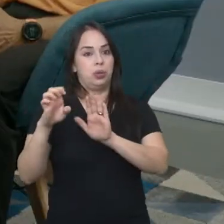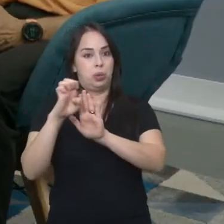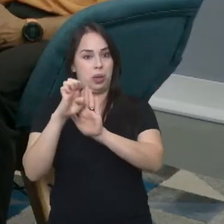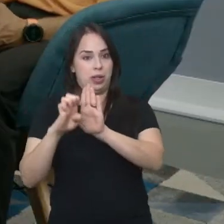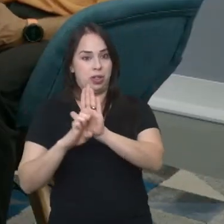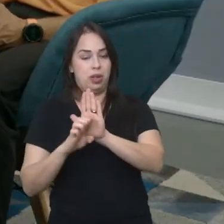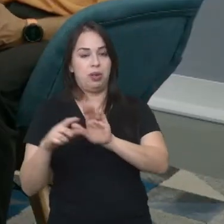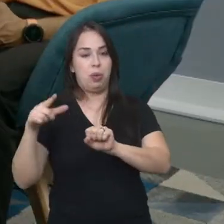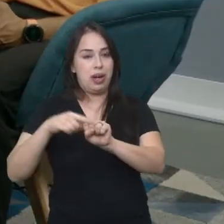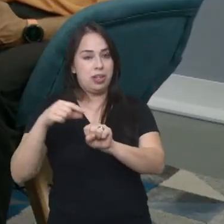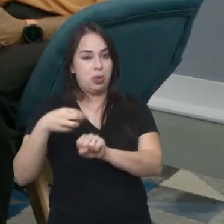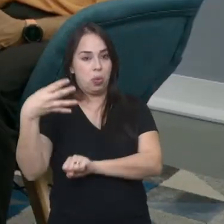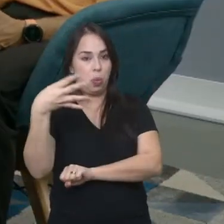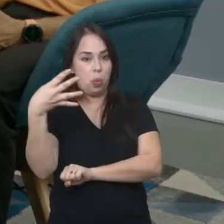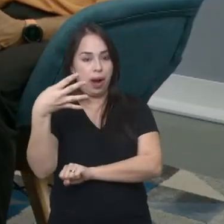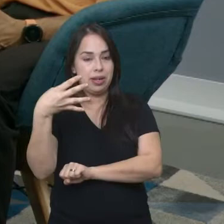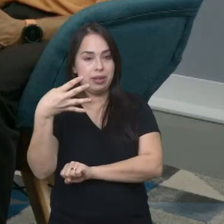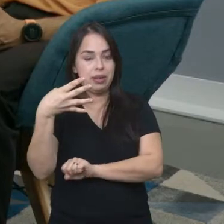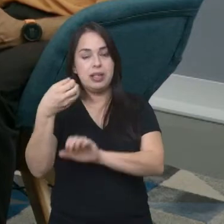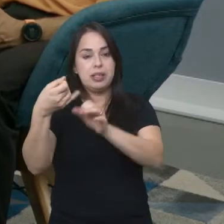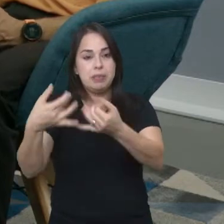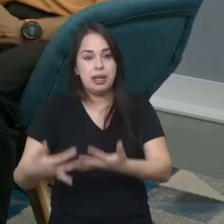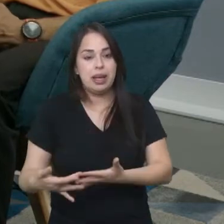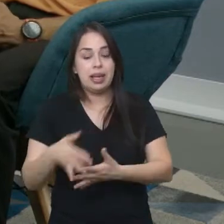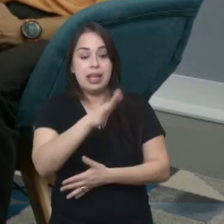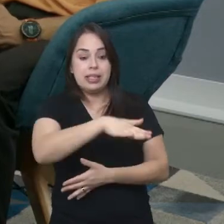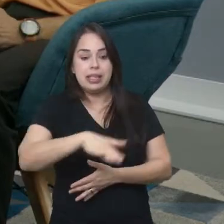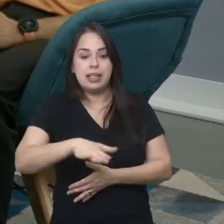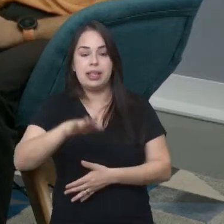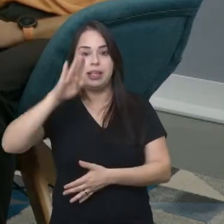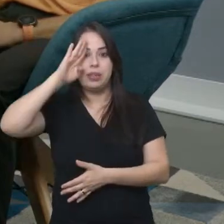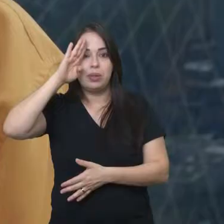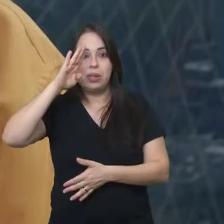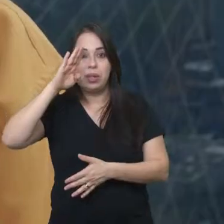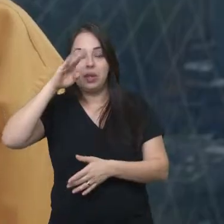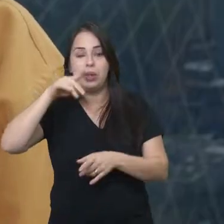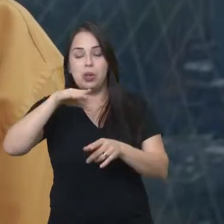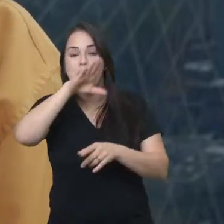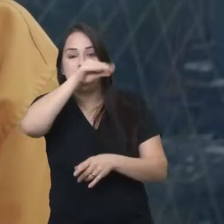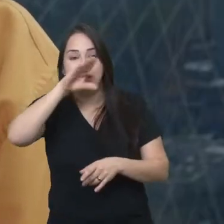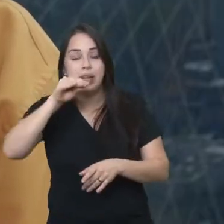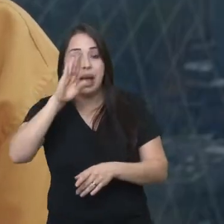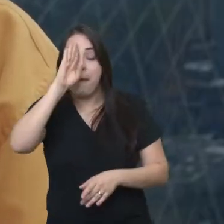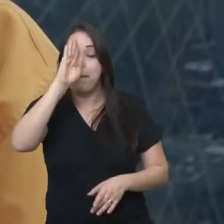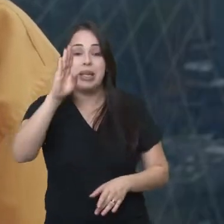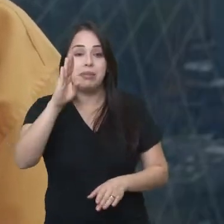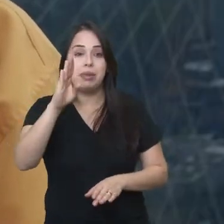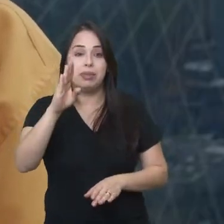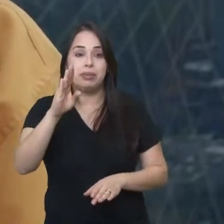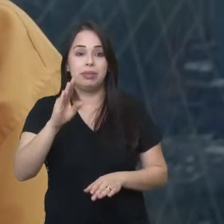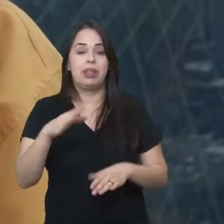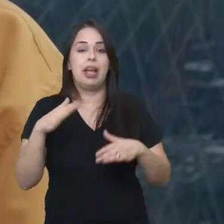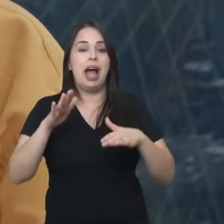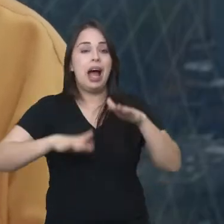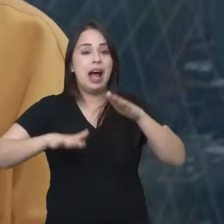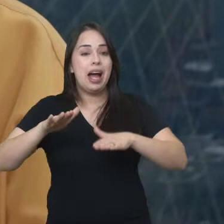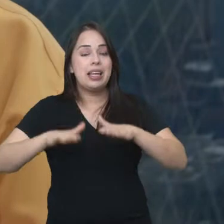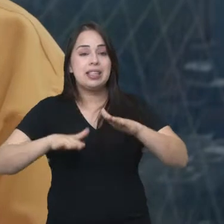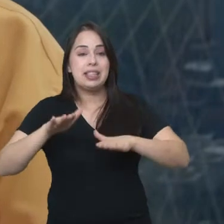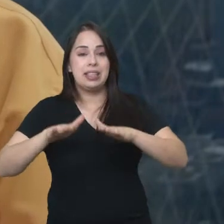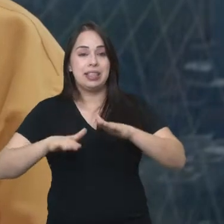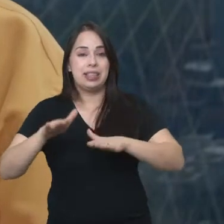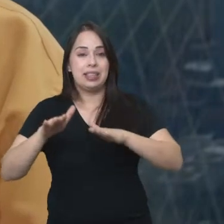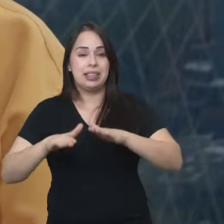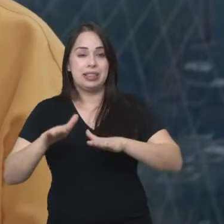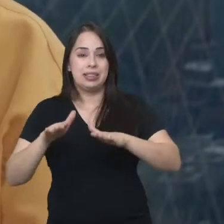artigo 4º, que ele tem que se tornar prioridade absoluta, né? E às vezes, muitas das vezes, né, deixa a política de